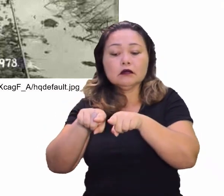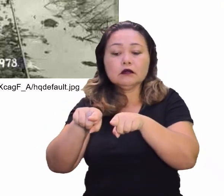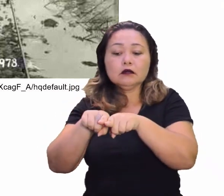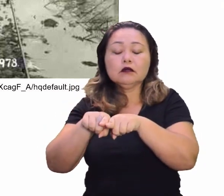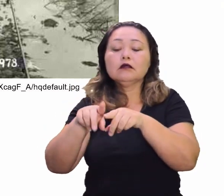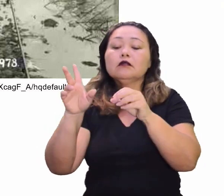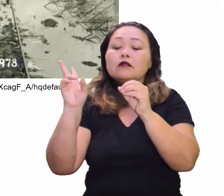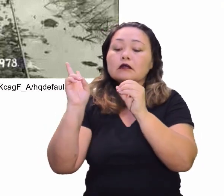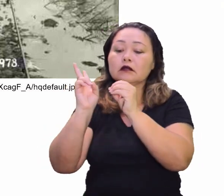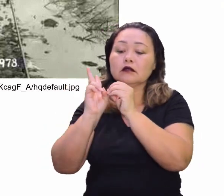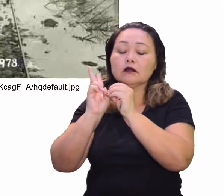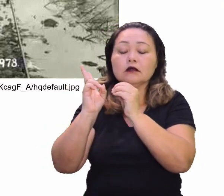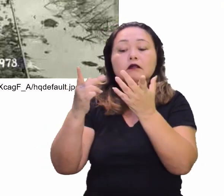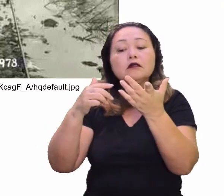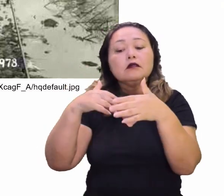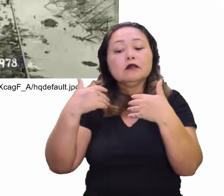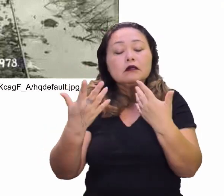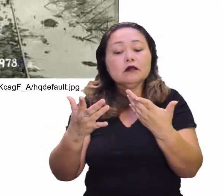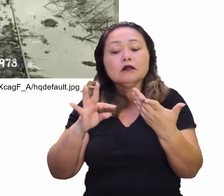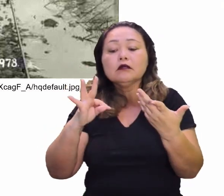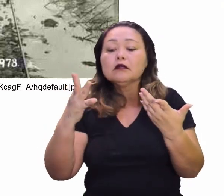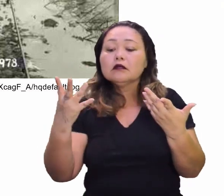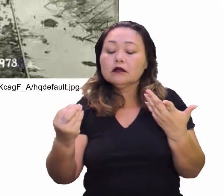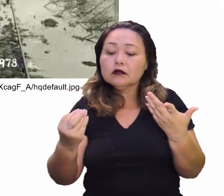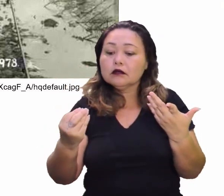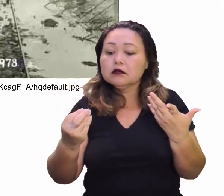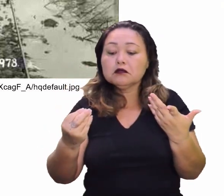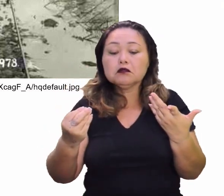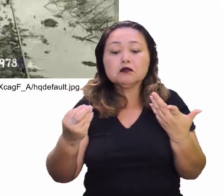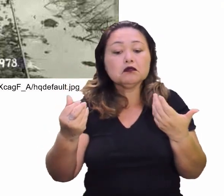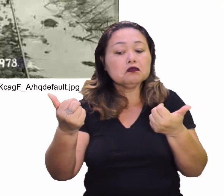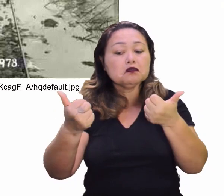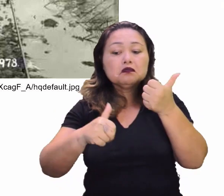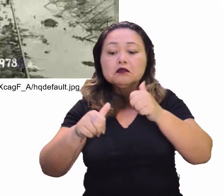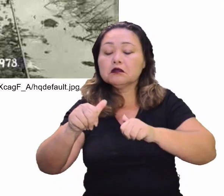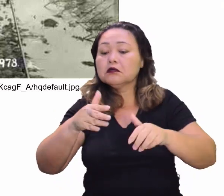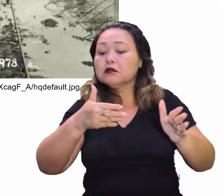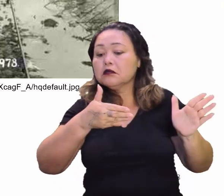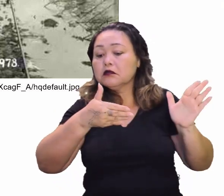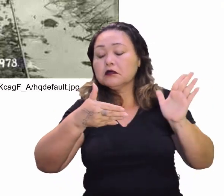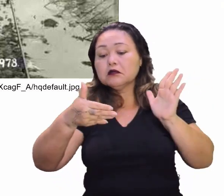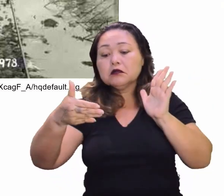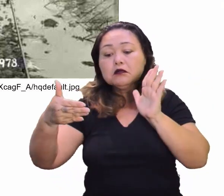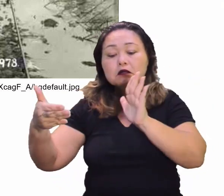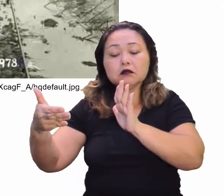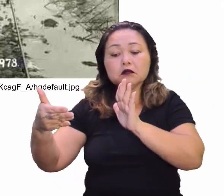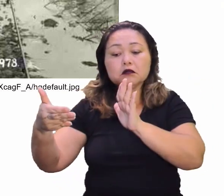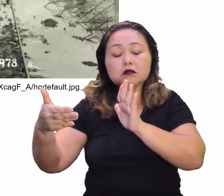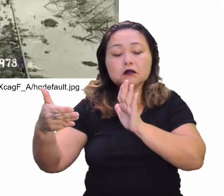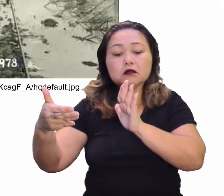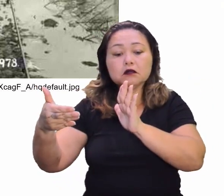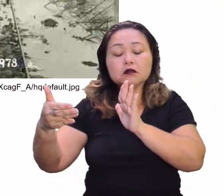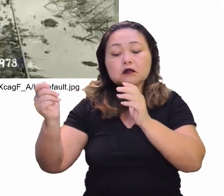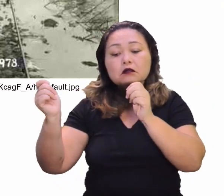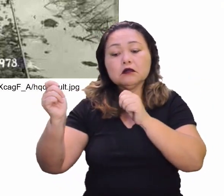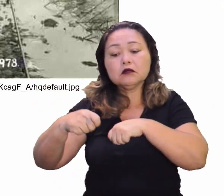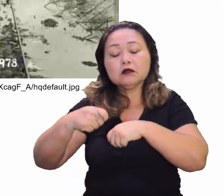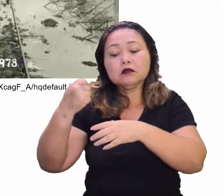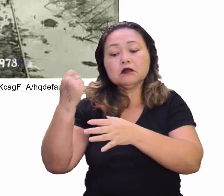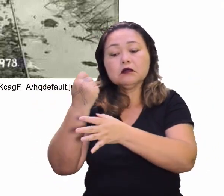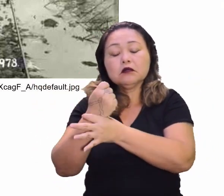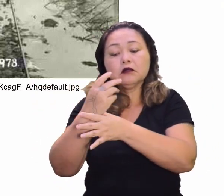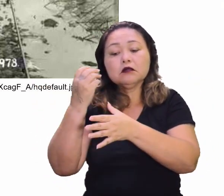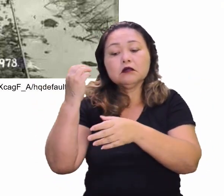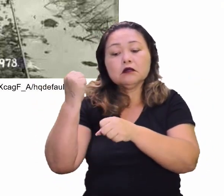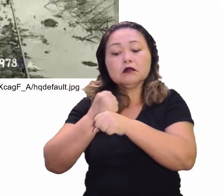né, indígena também. Então, tudo isso aí não foi levantado durante esse processo para poder